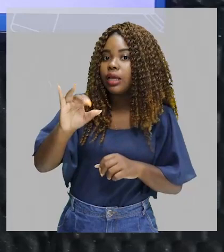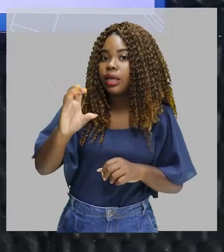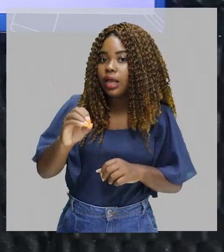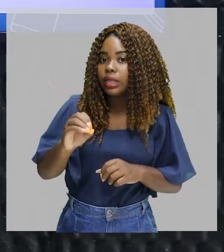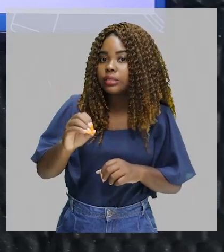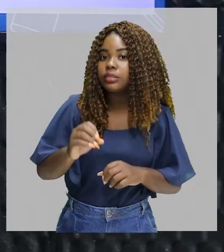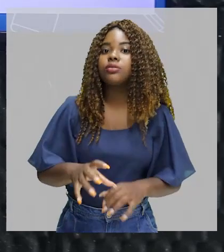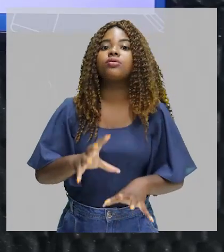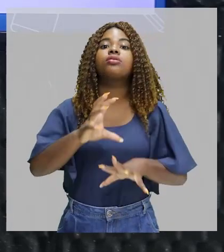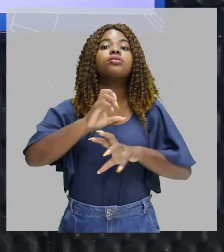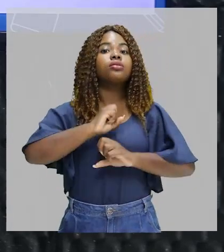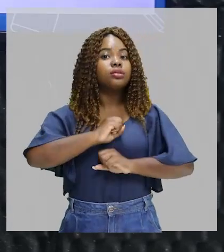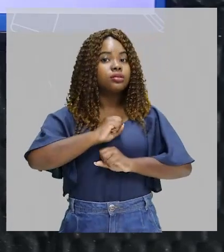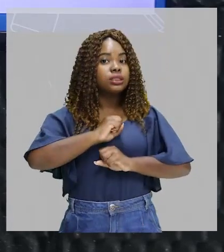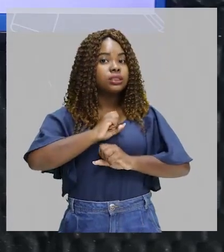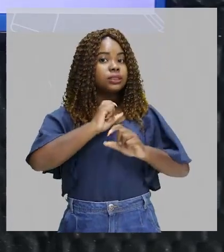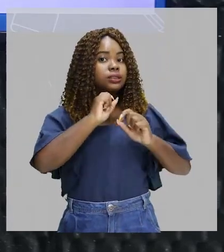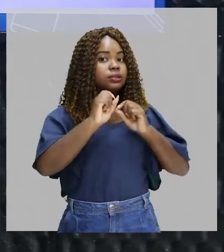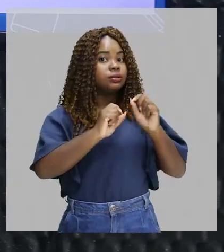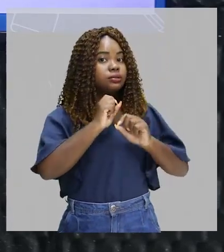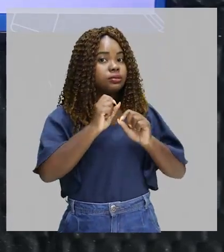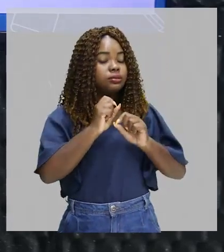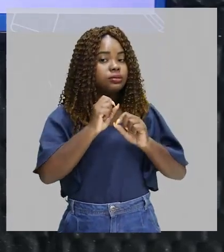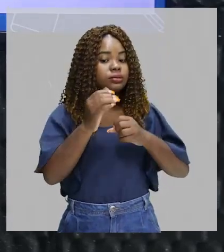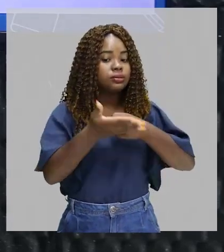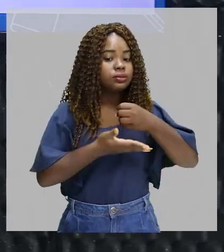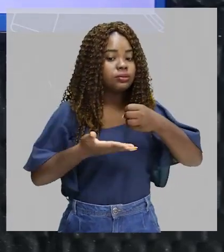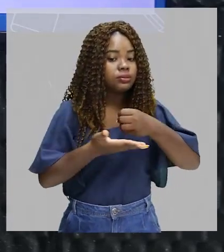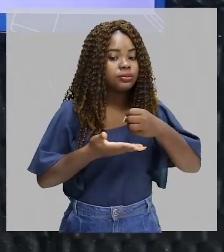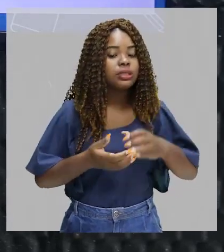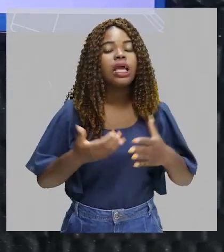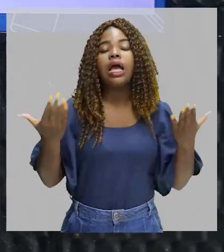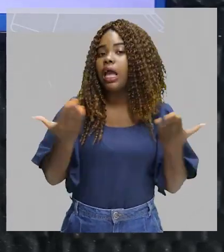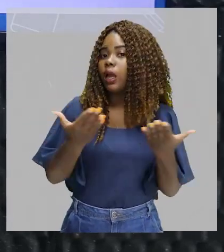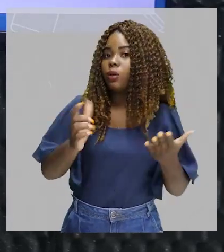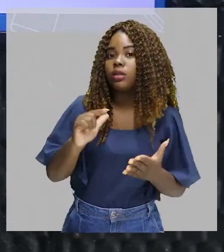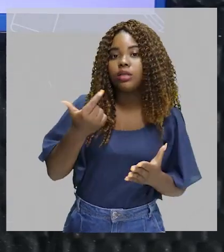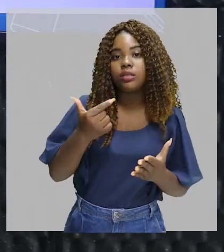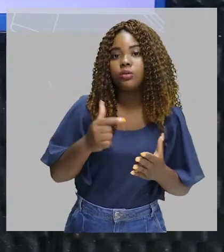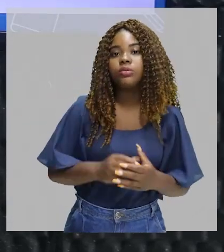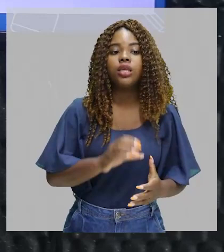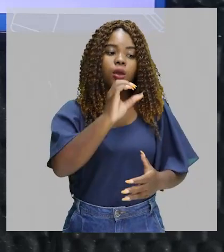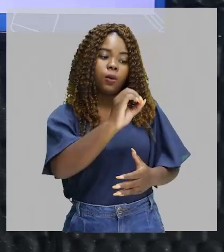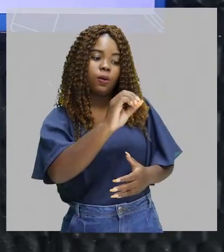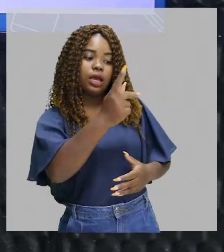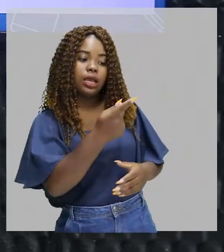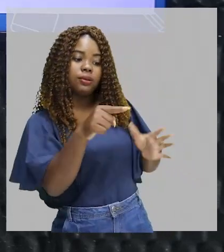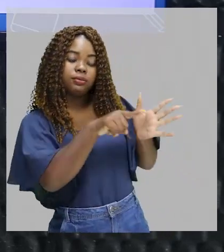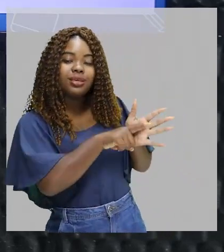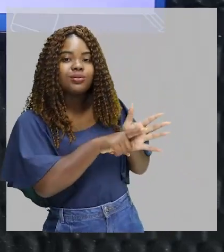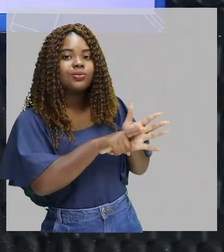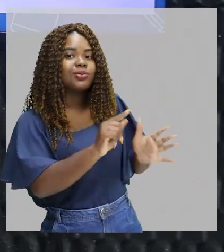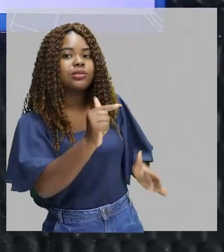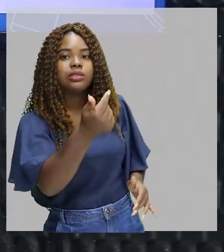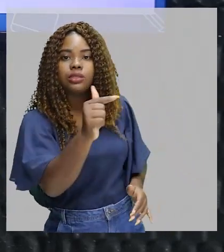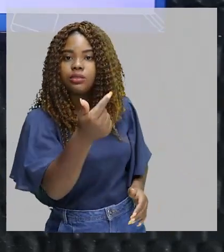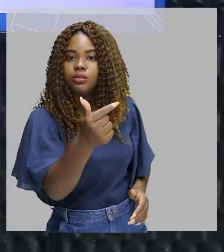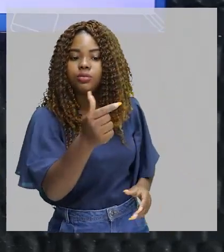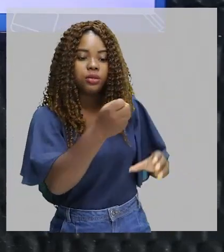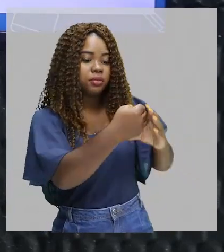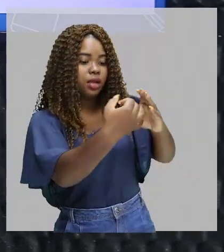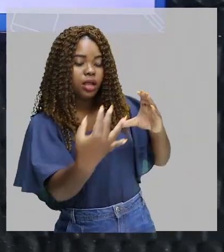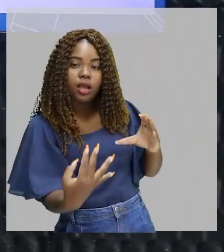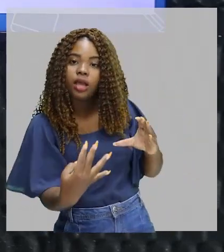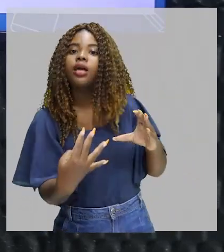é base, ok? Não entra em cena agora o grupo OH- para